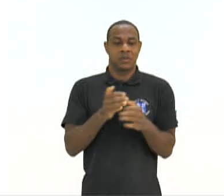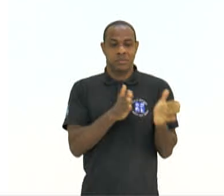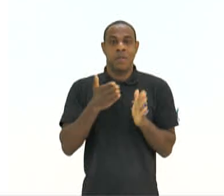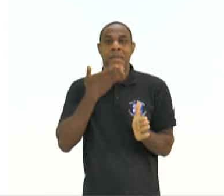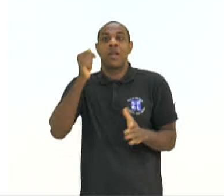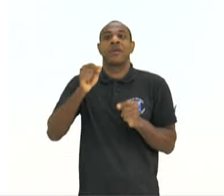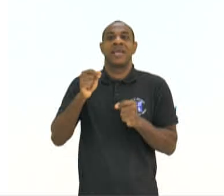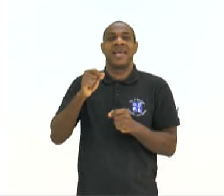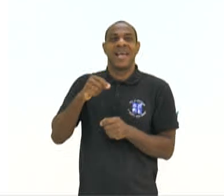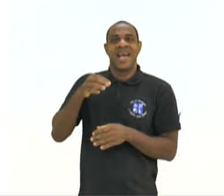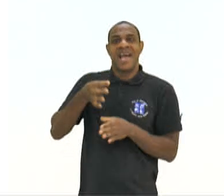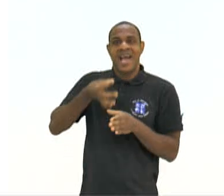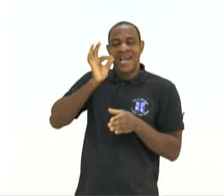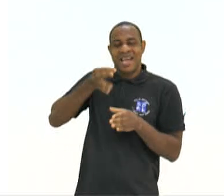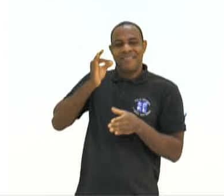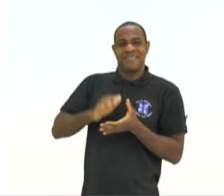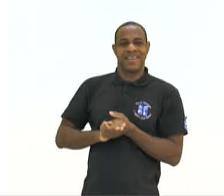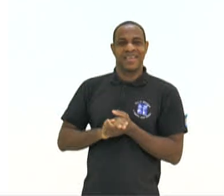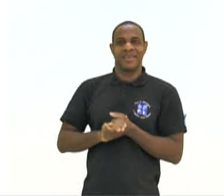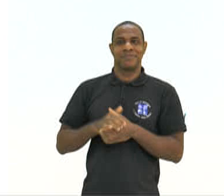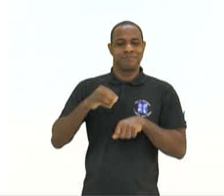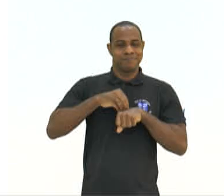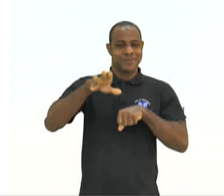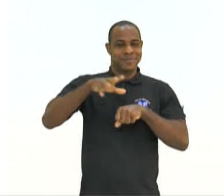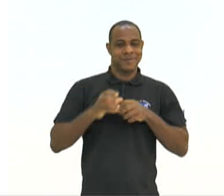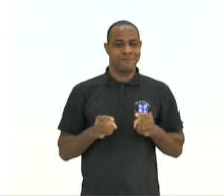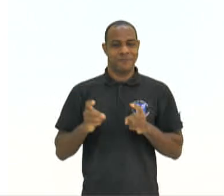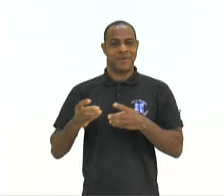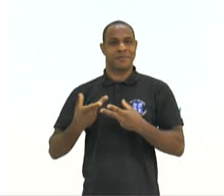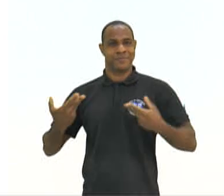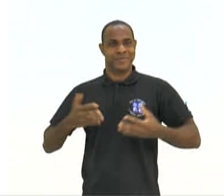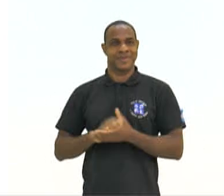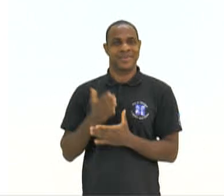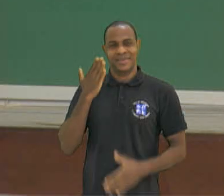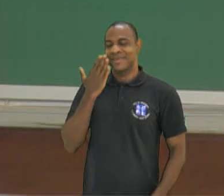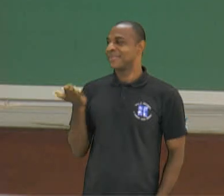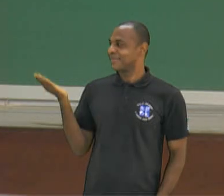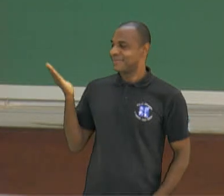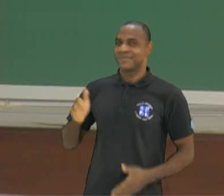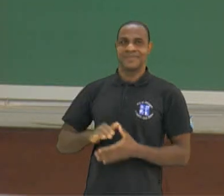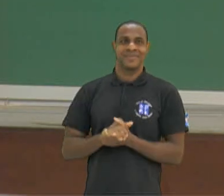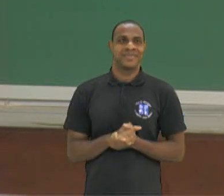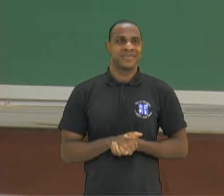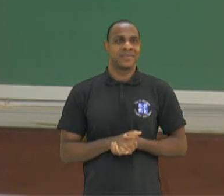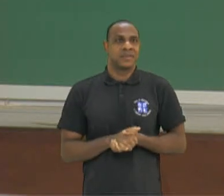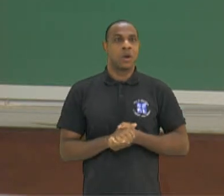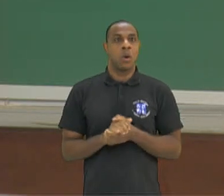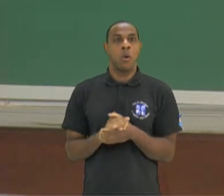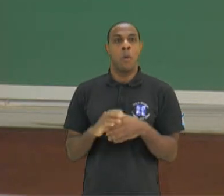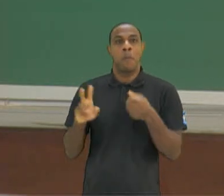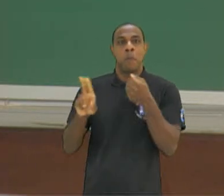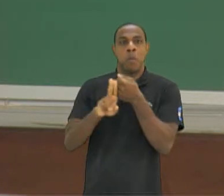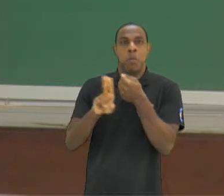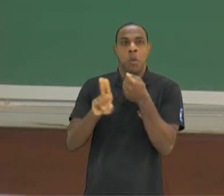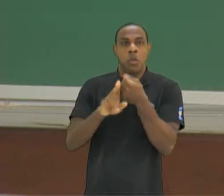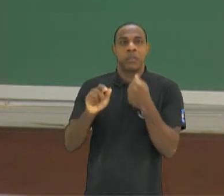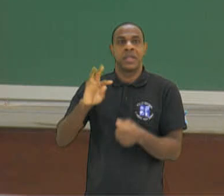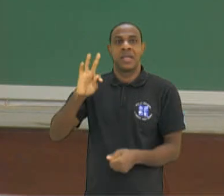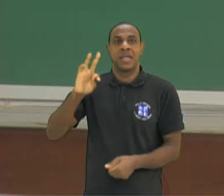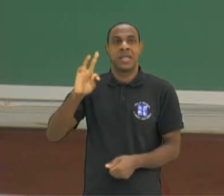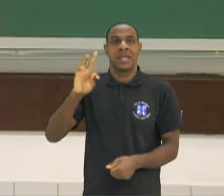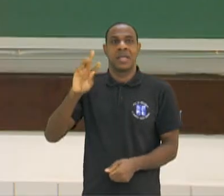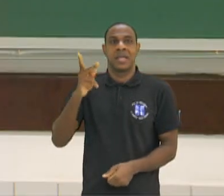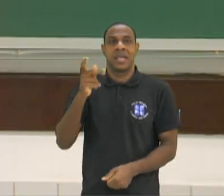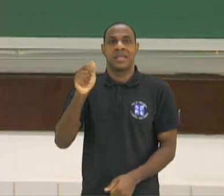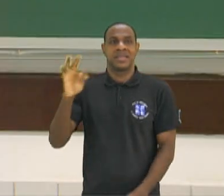café. E the relative pronoun that refers to, o pronome relativo that faz referência